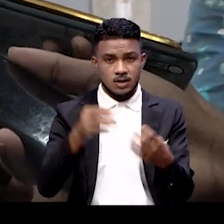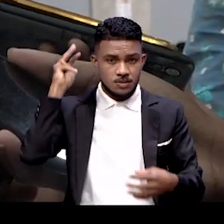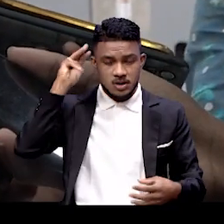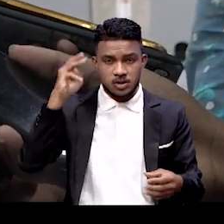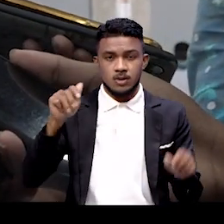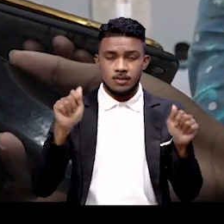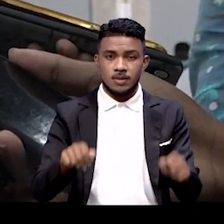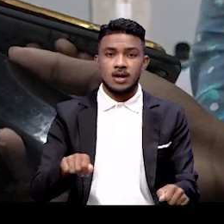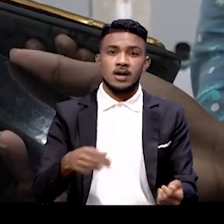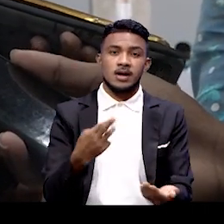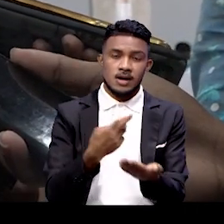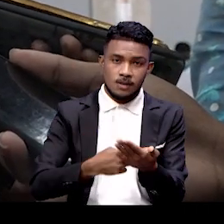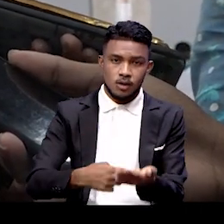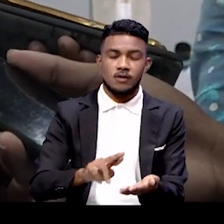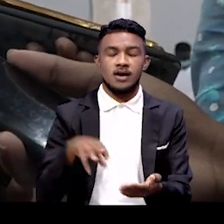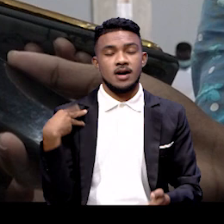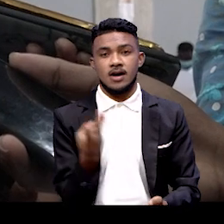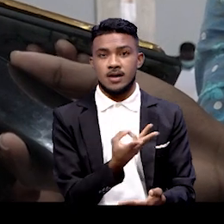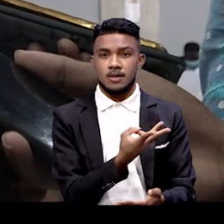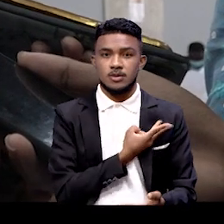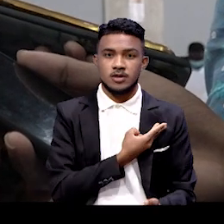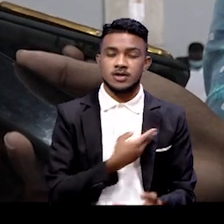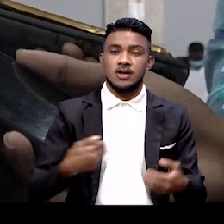aprovação. Segundo, kami mos iha